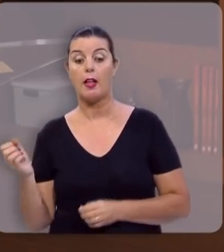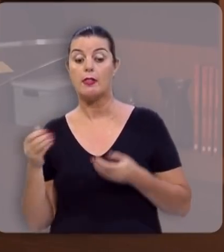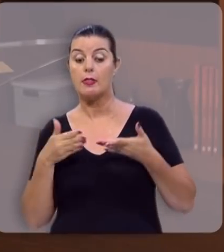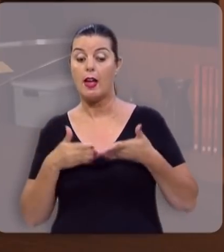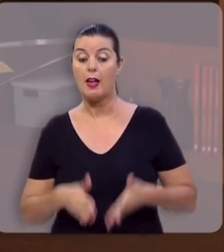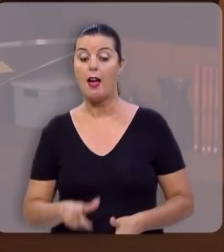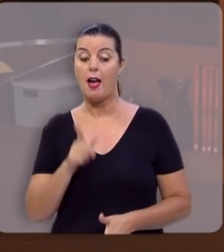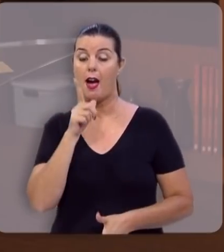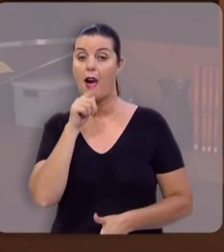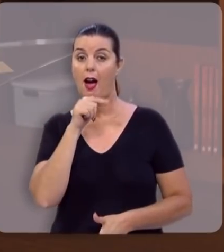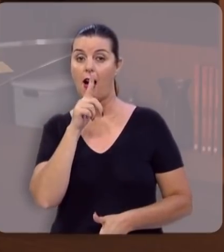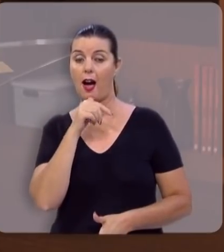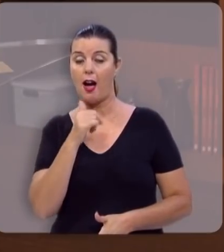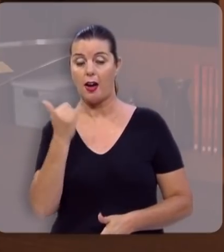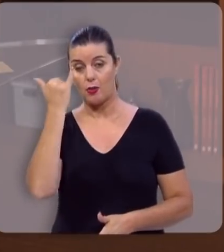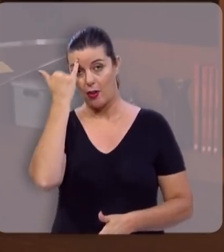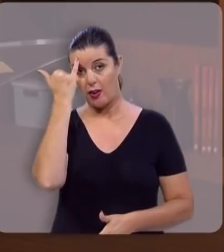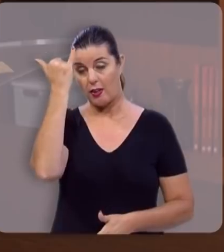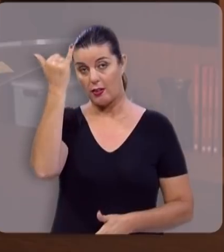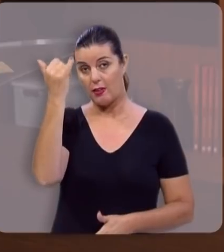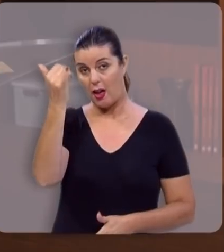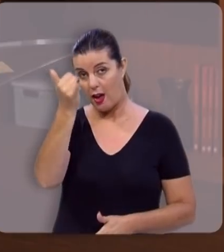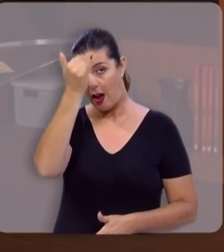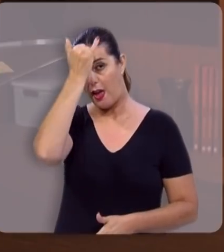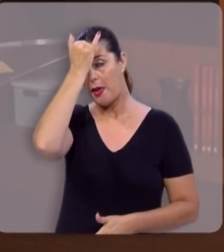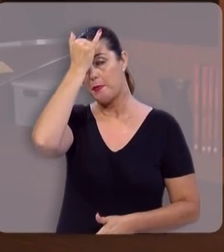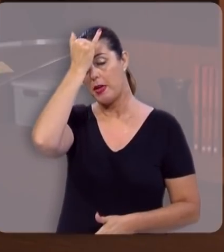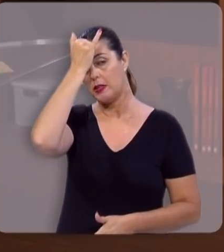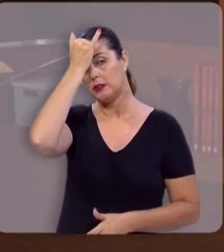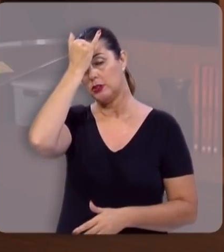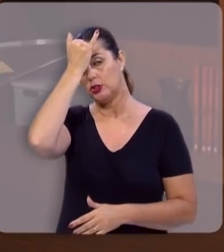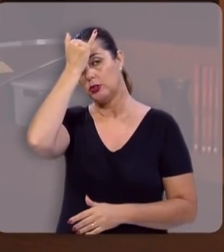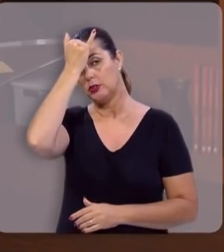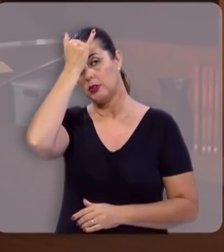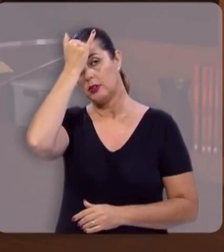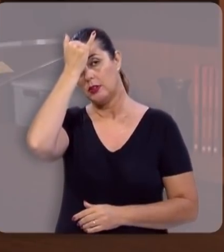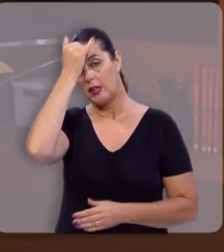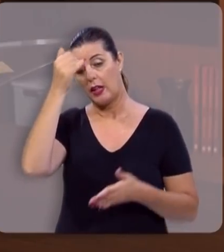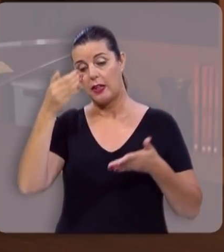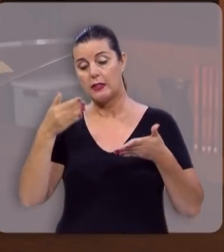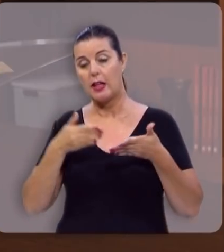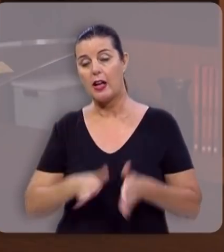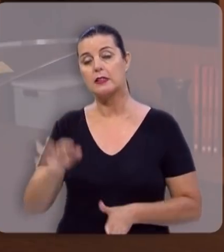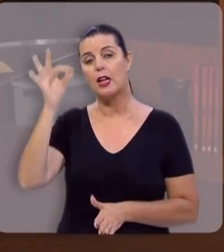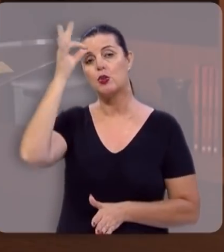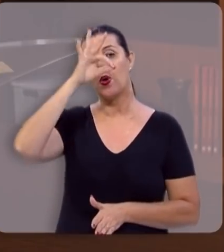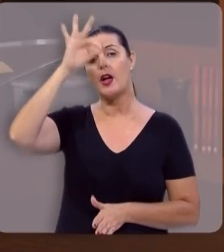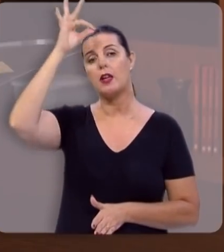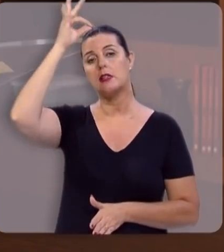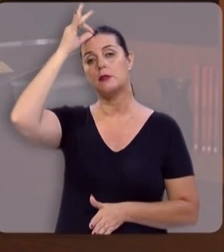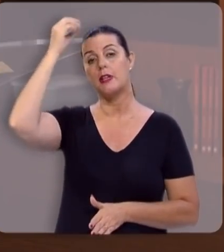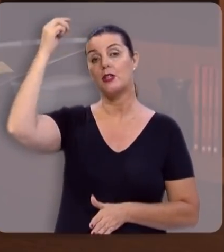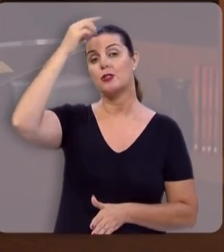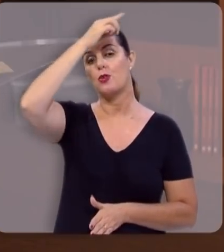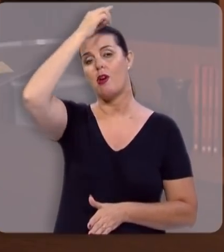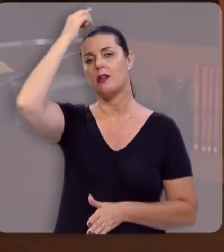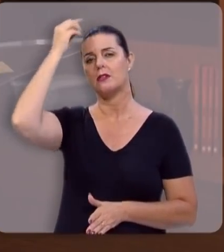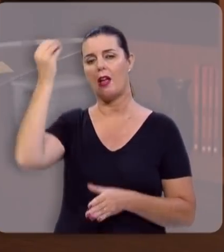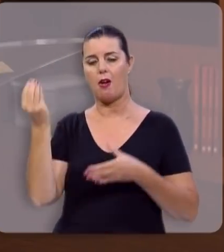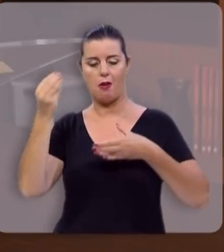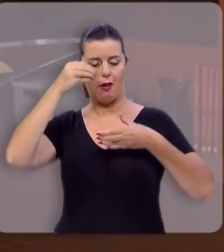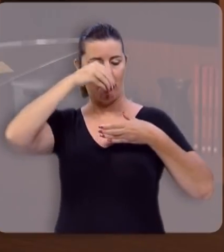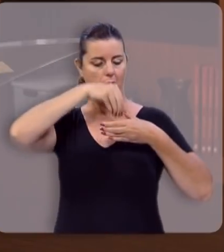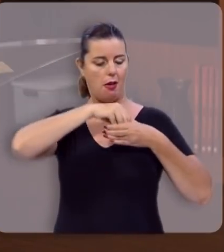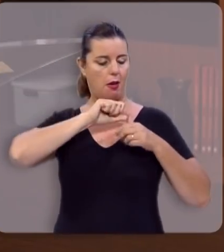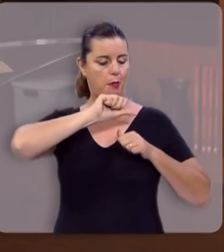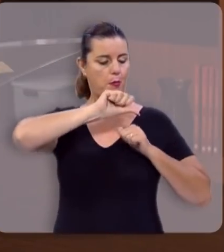água, trazendo a ideia do arrependimento. É nascer do Espírito, quando o Espírito Santo entra em você, muda